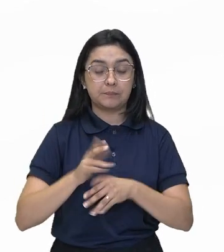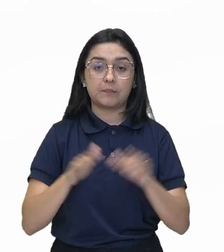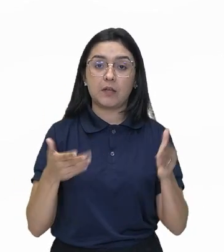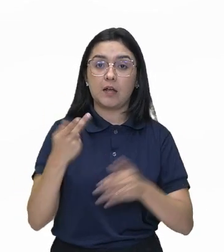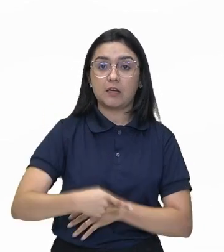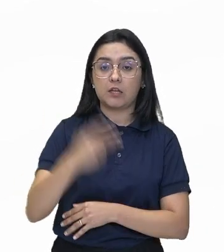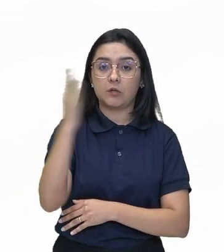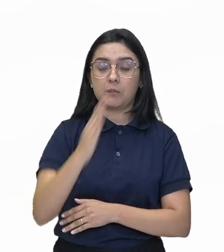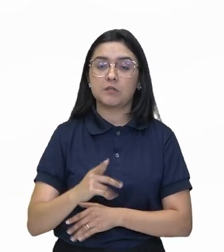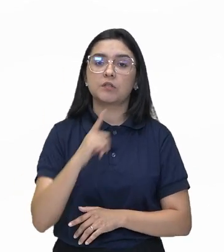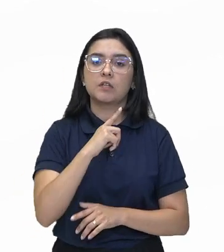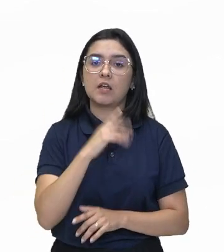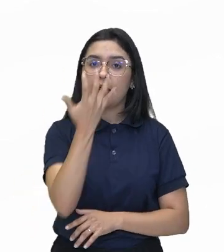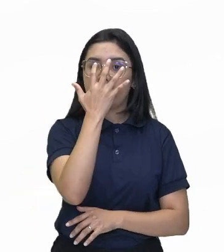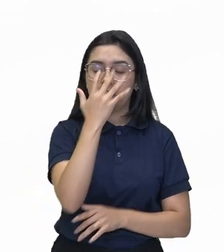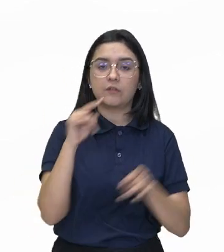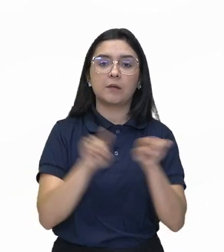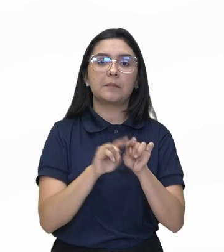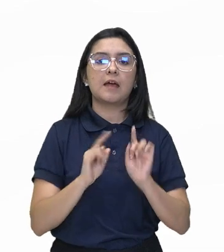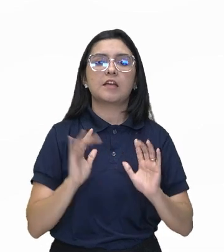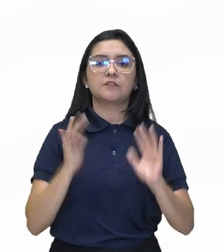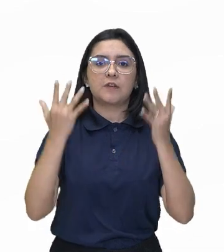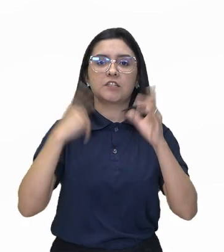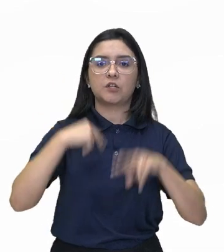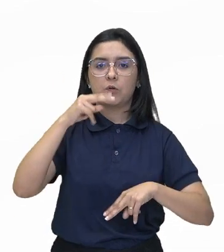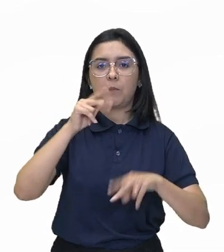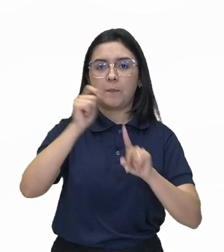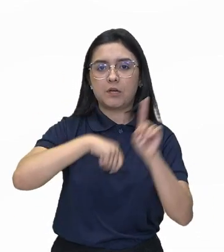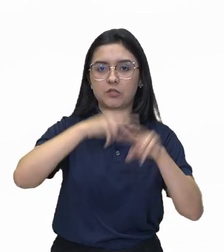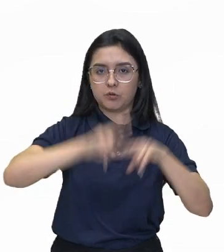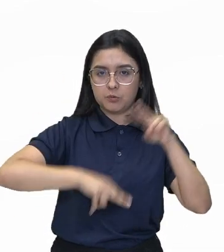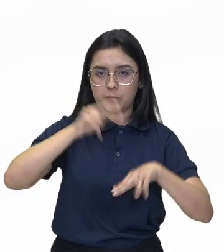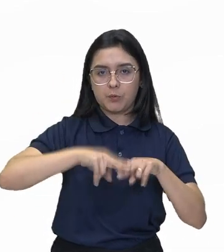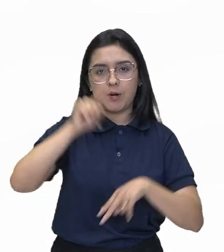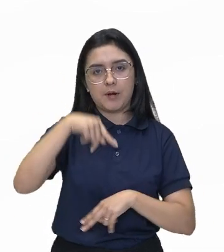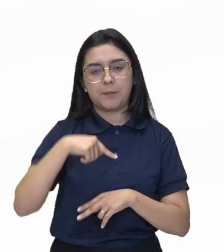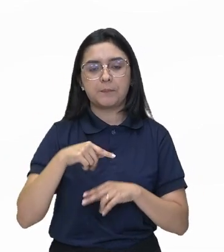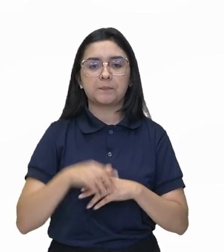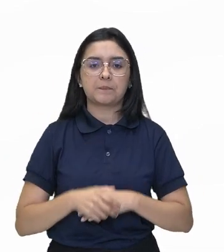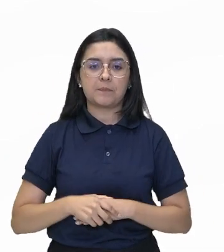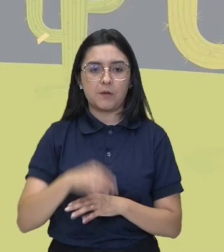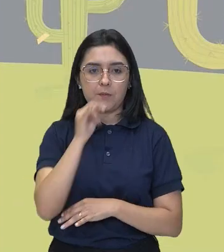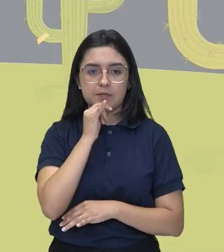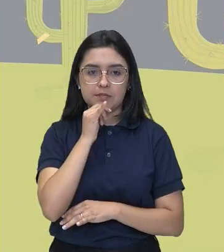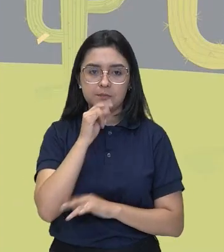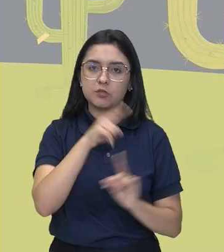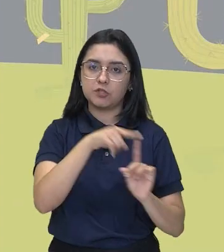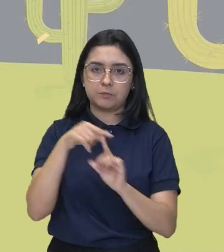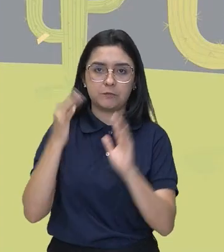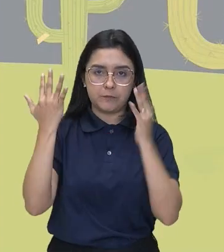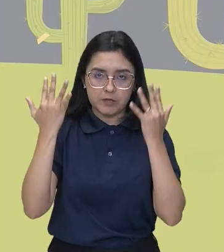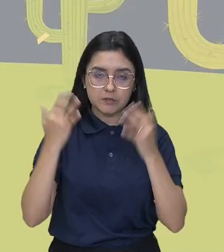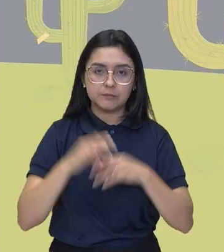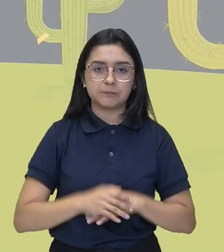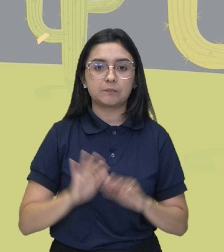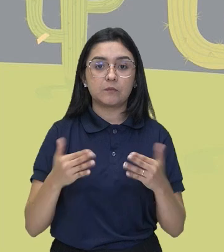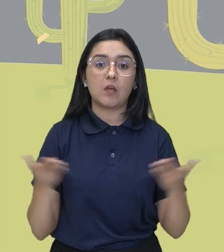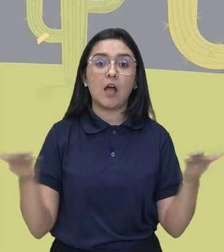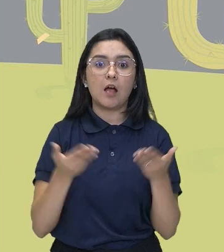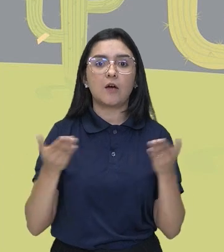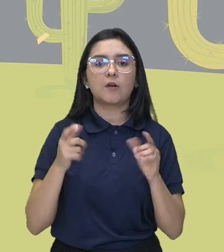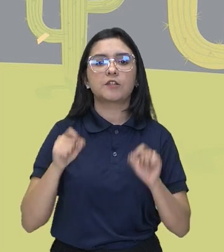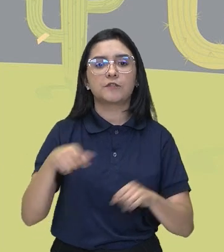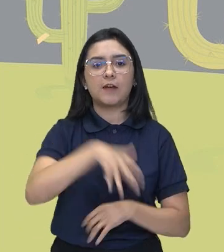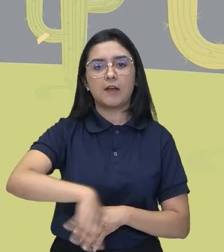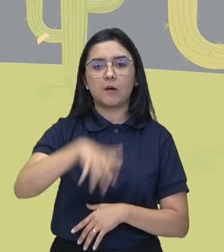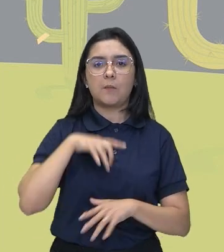Brasil, o carnaval e as festas juninas são exemplos disso. E aqui a gente vem para uma